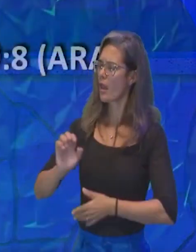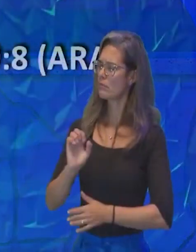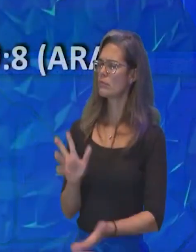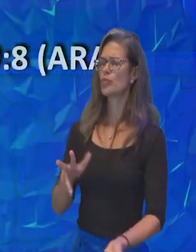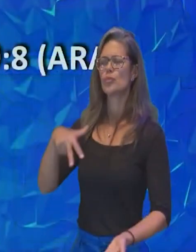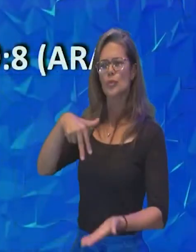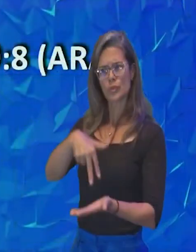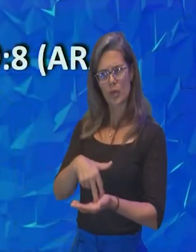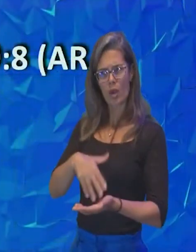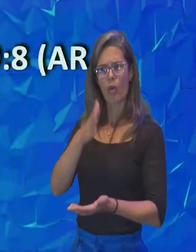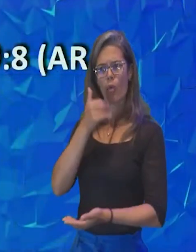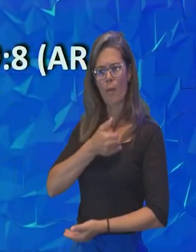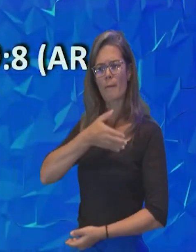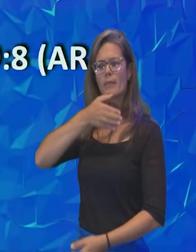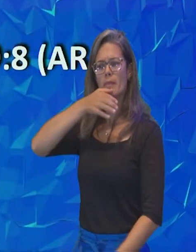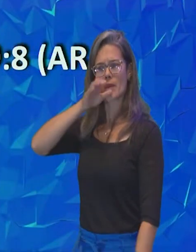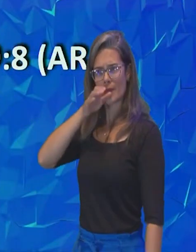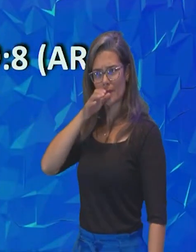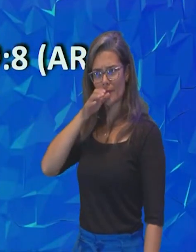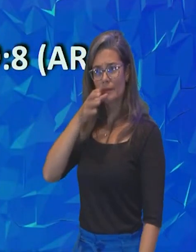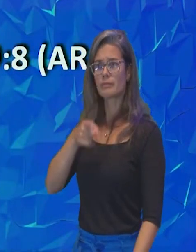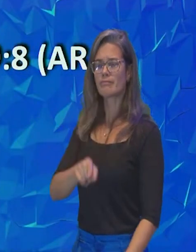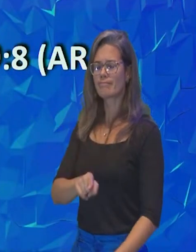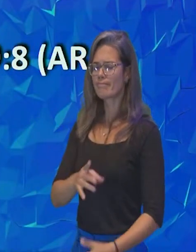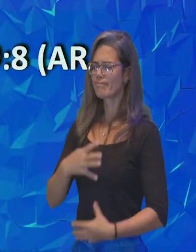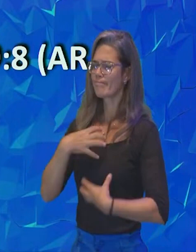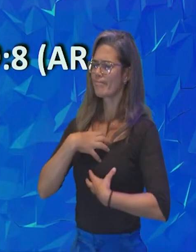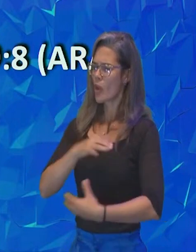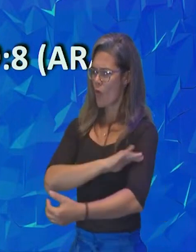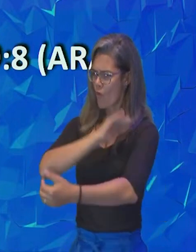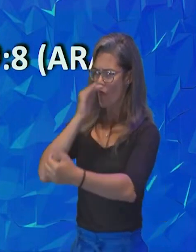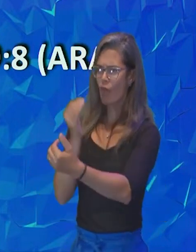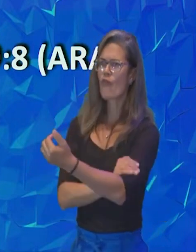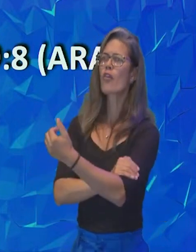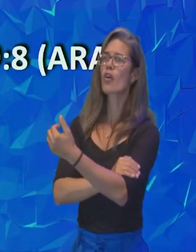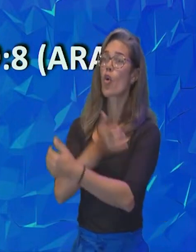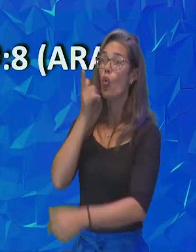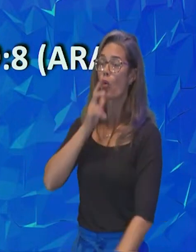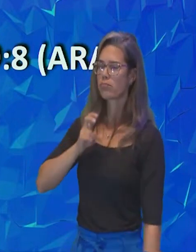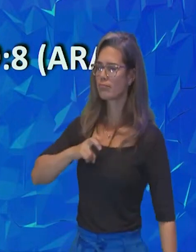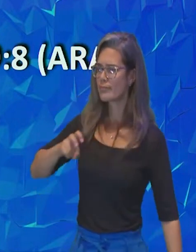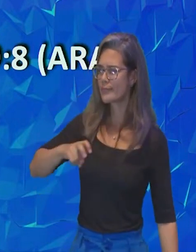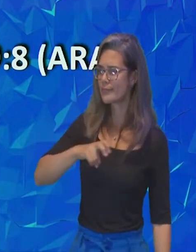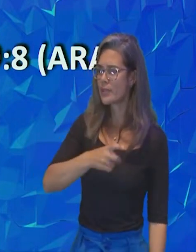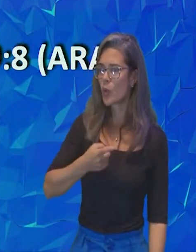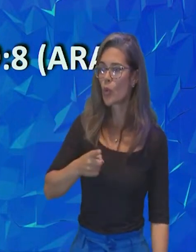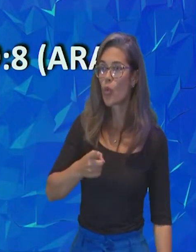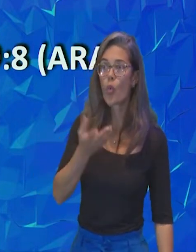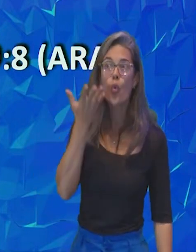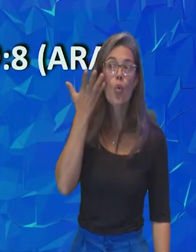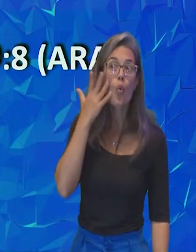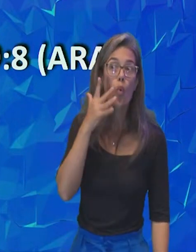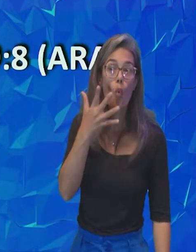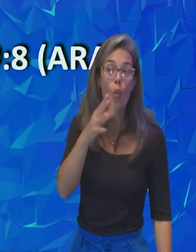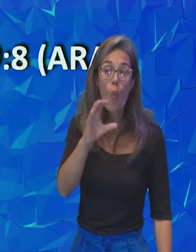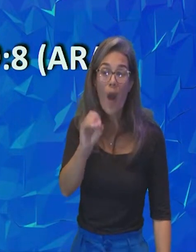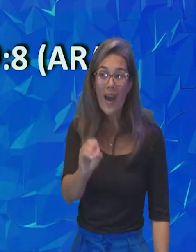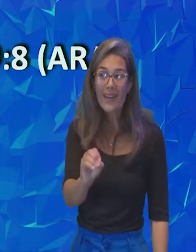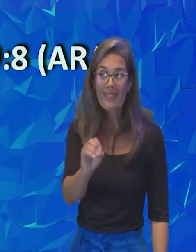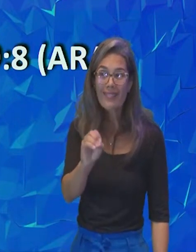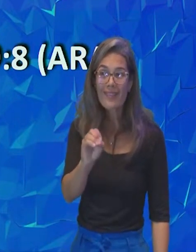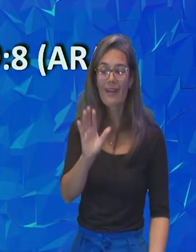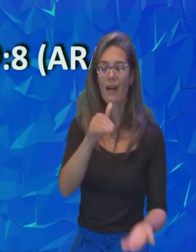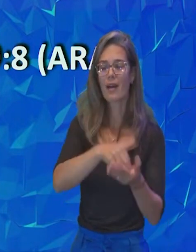comeu e bebeu, e com a força daquela comida caminhou 40 dias e 40 noites até Horebe, o monte de